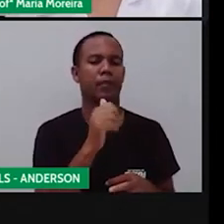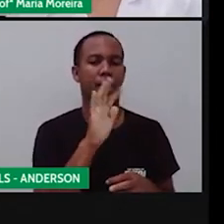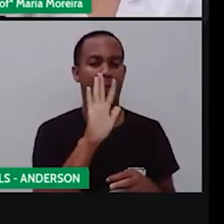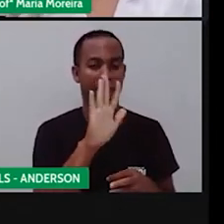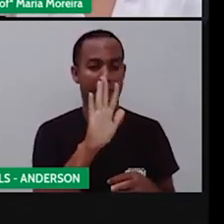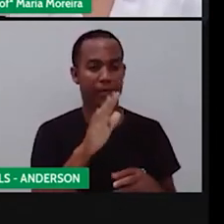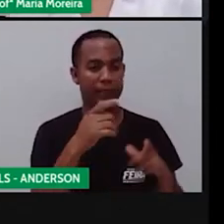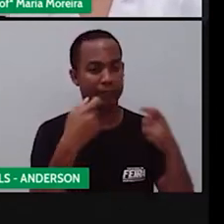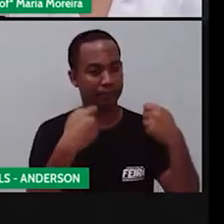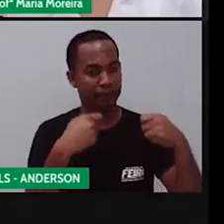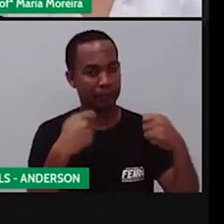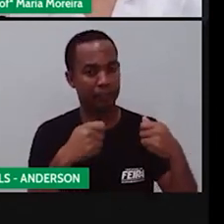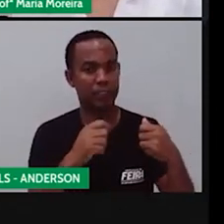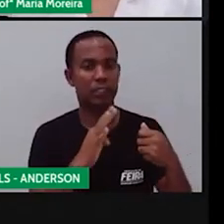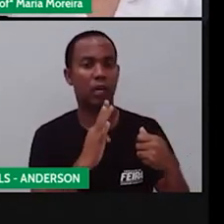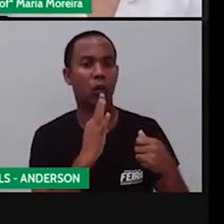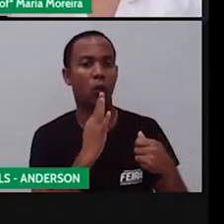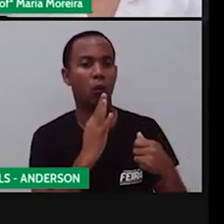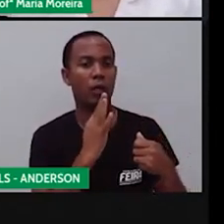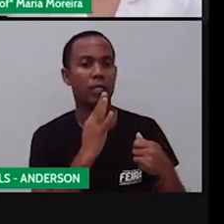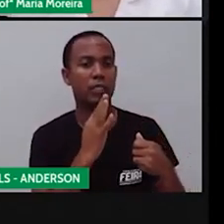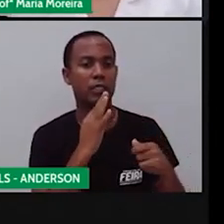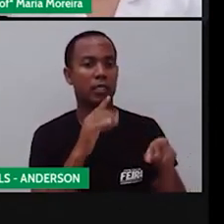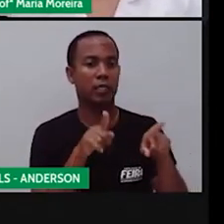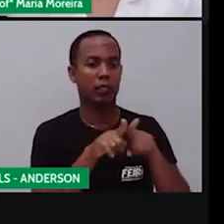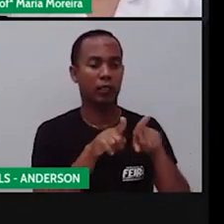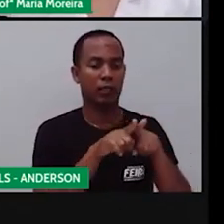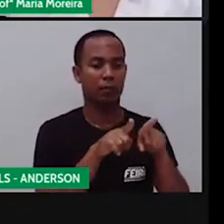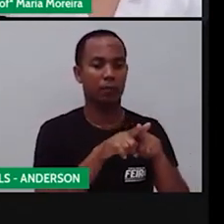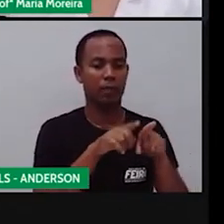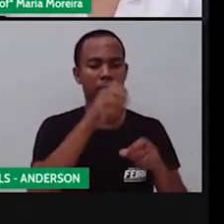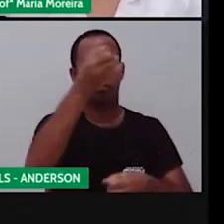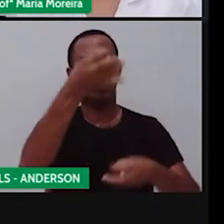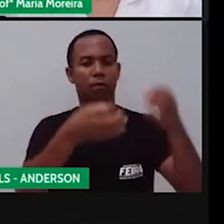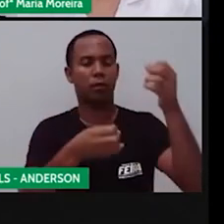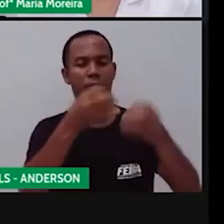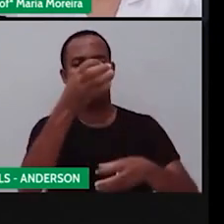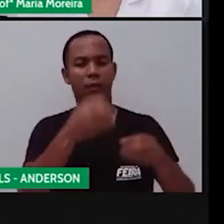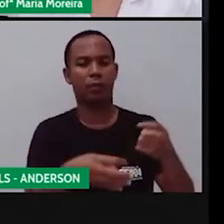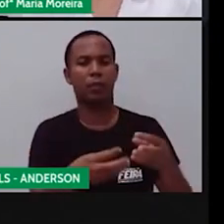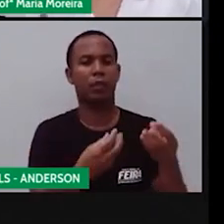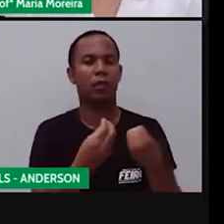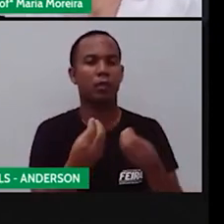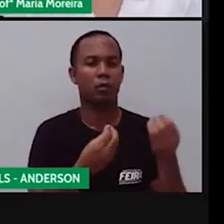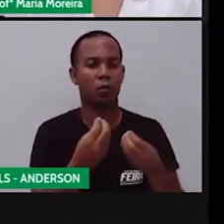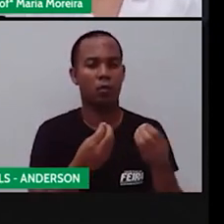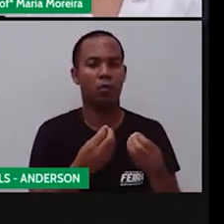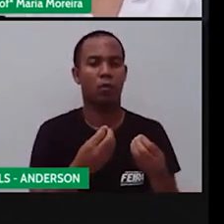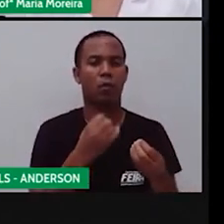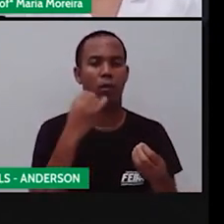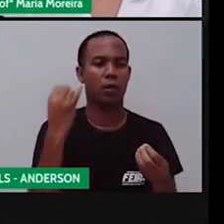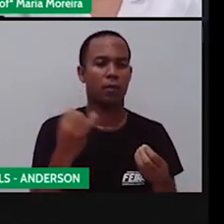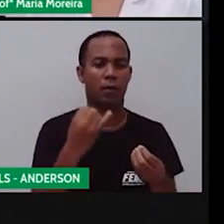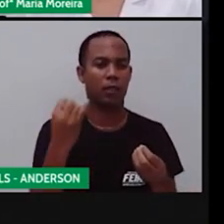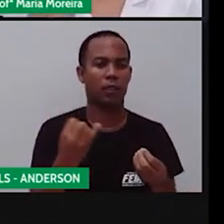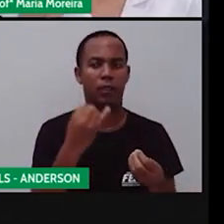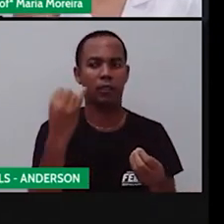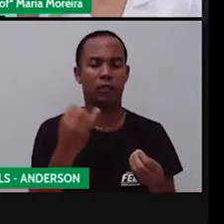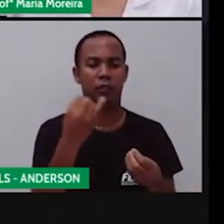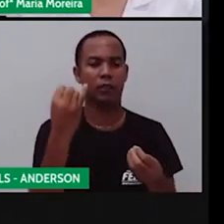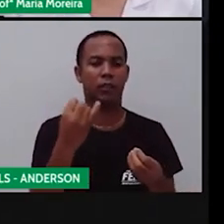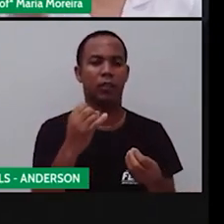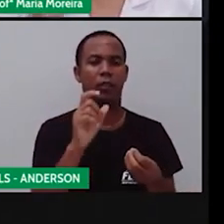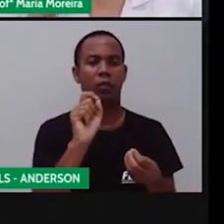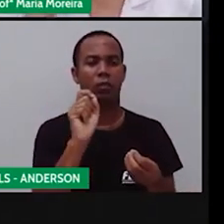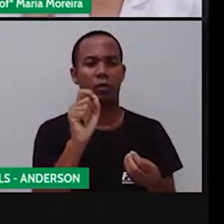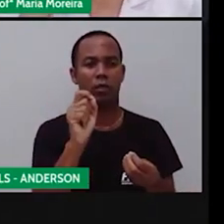também conhecer, gente, as partes de uma narração, certo? Por isso, é necessário, né, é importante que a gente